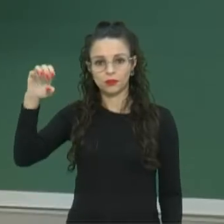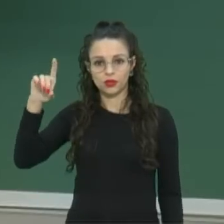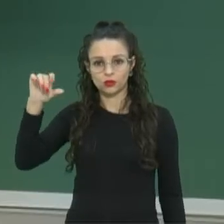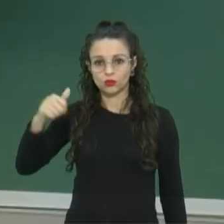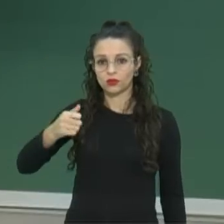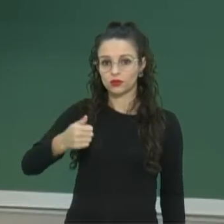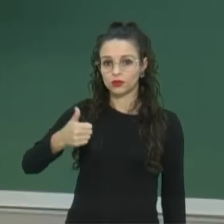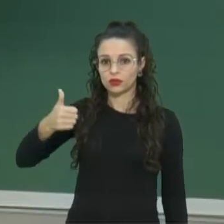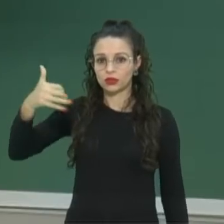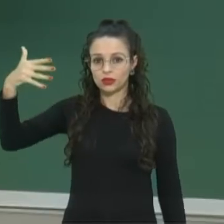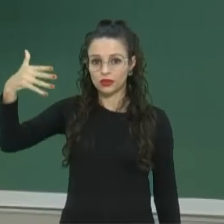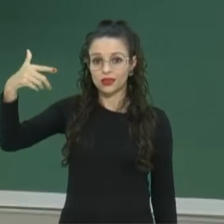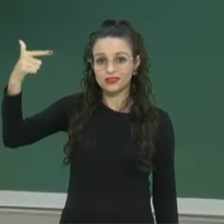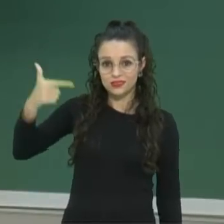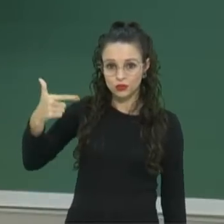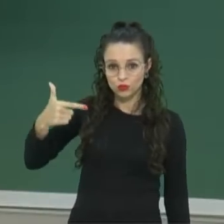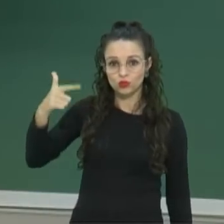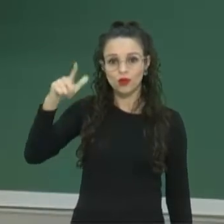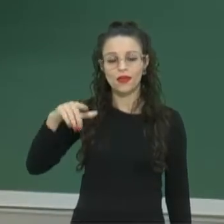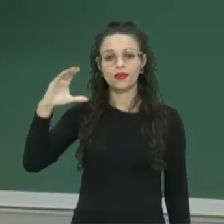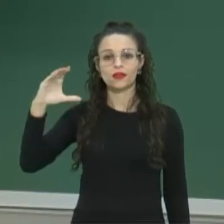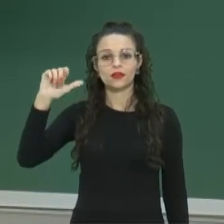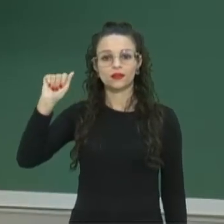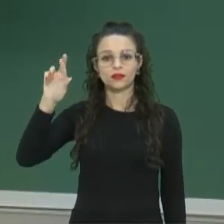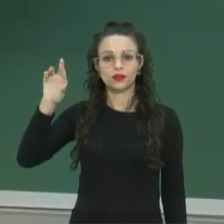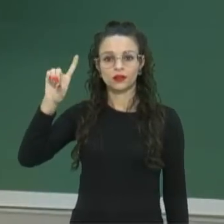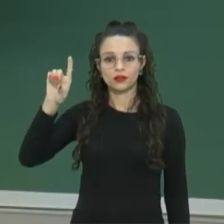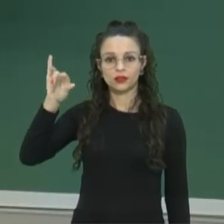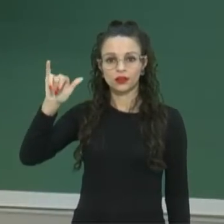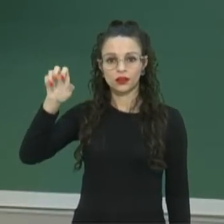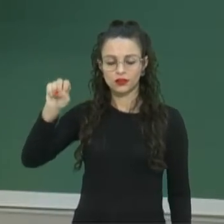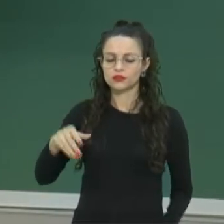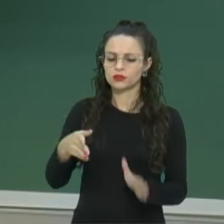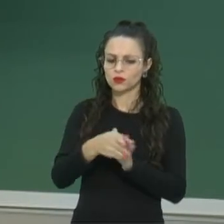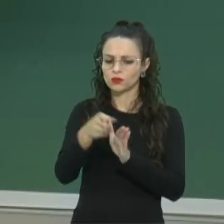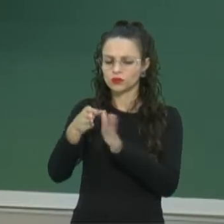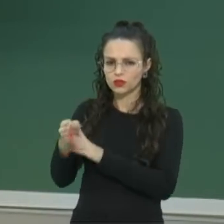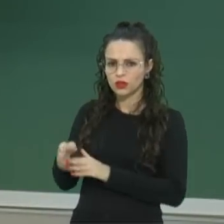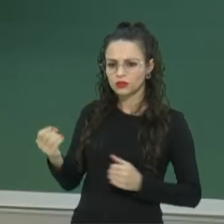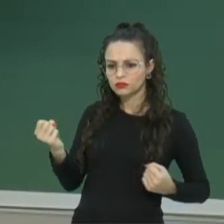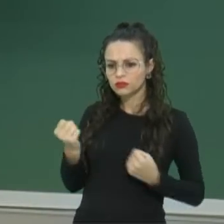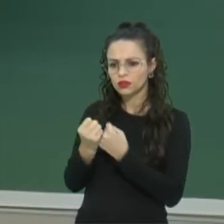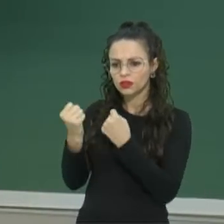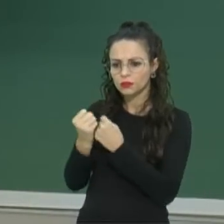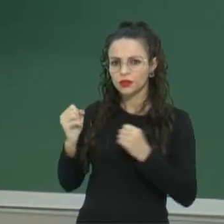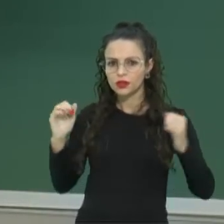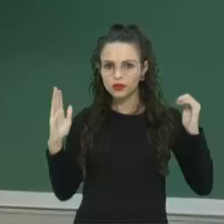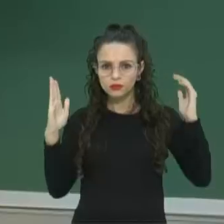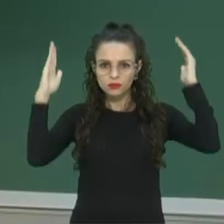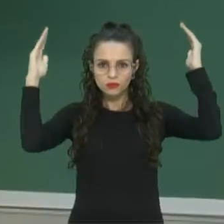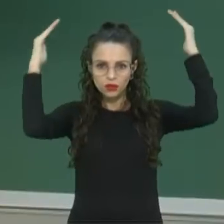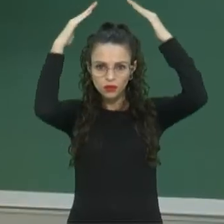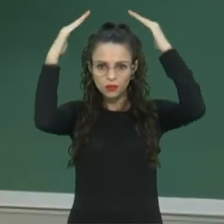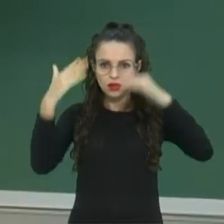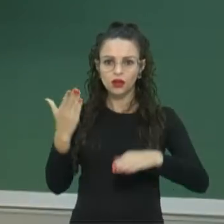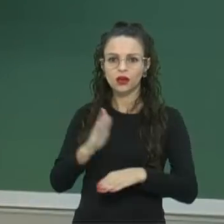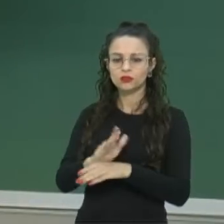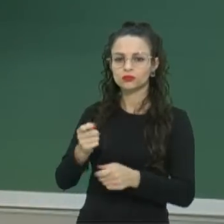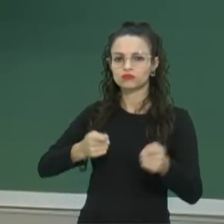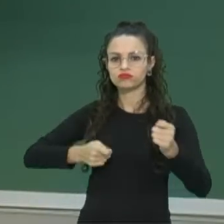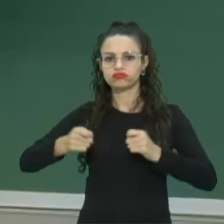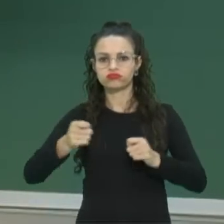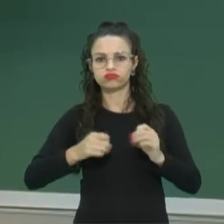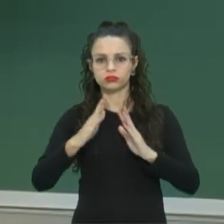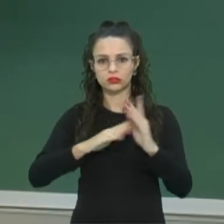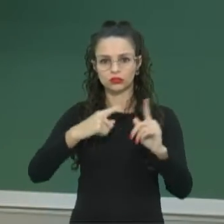hierarquia, viria os cardeais, que são os conselheiros e colaboradores do Papa. Ajudam a administrar a igreja em